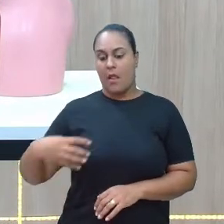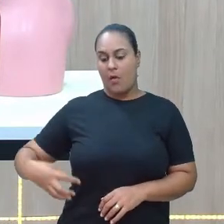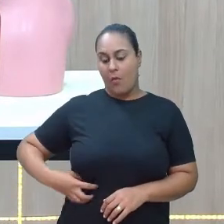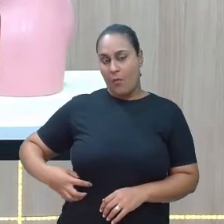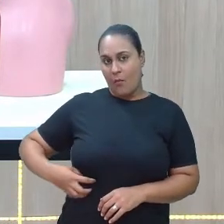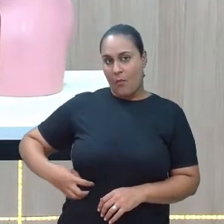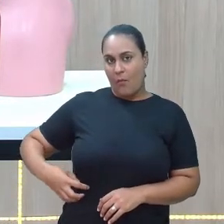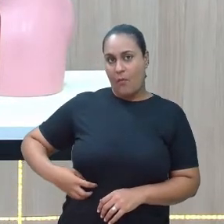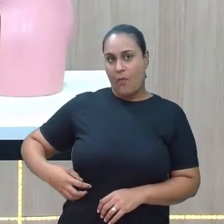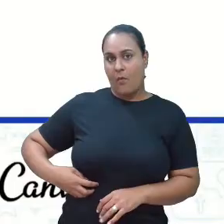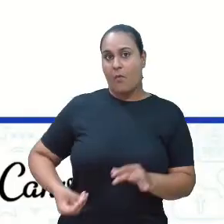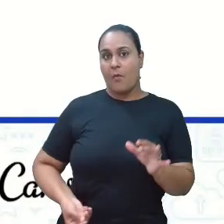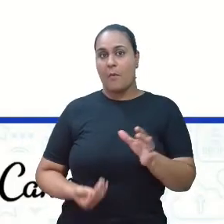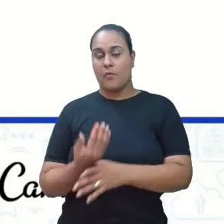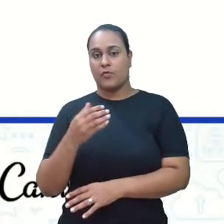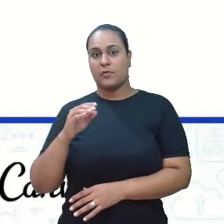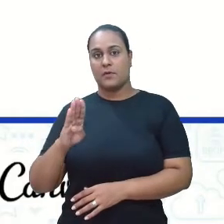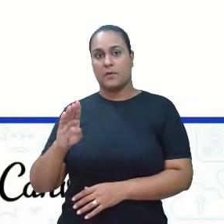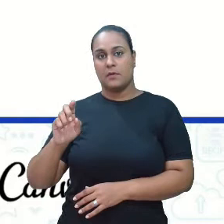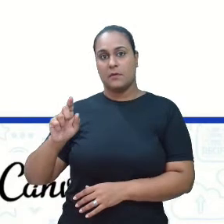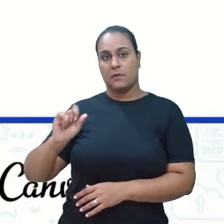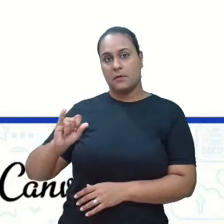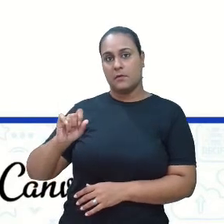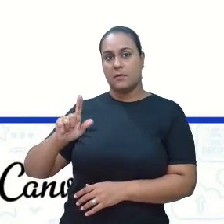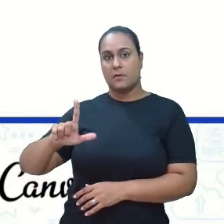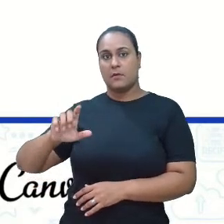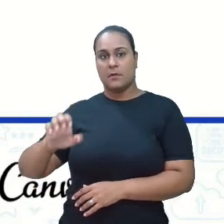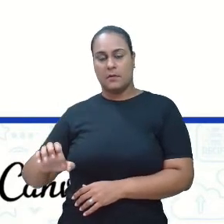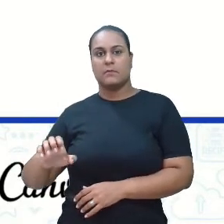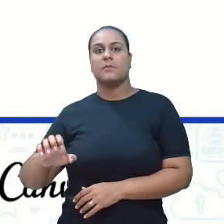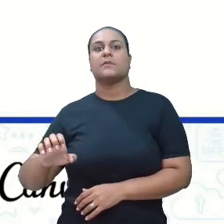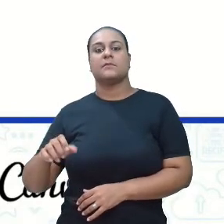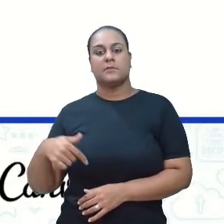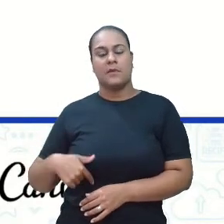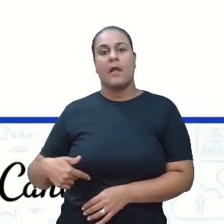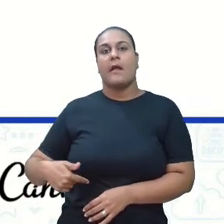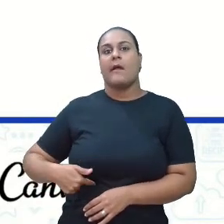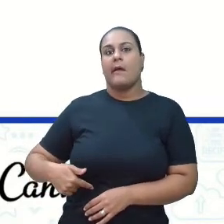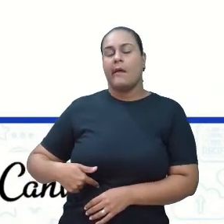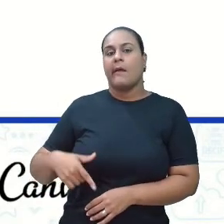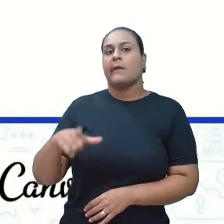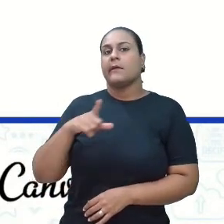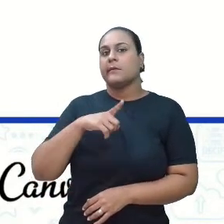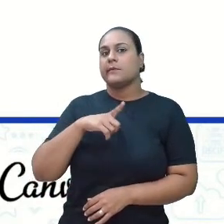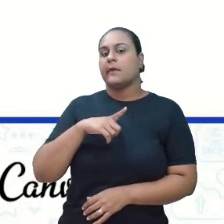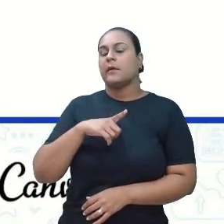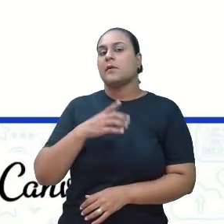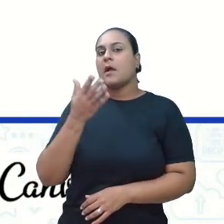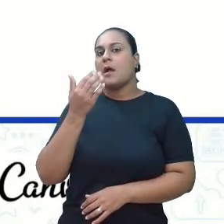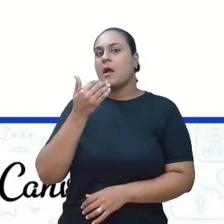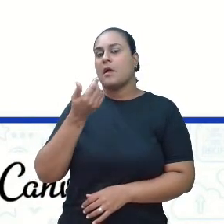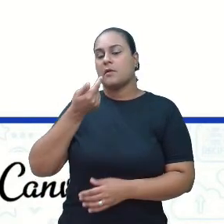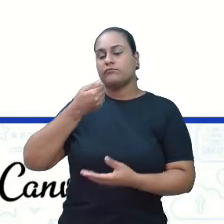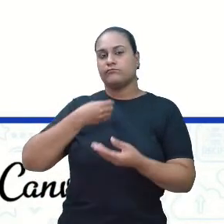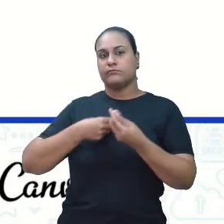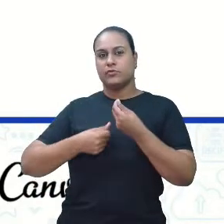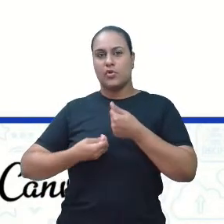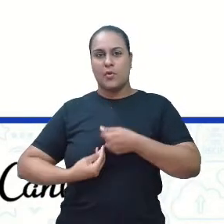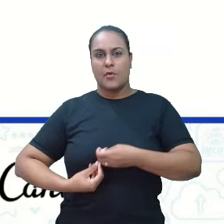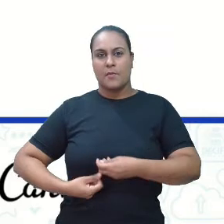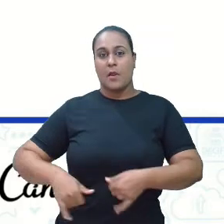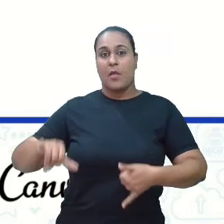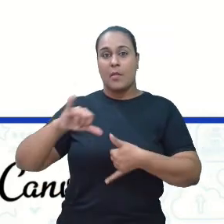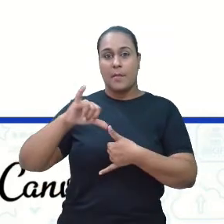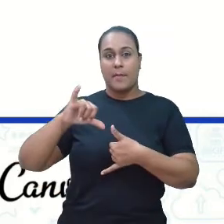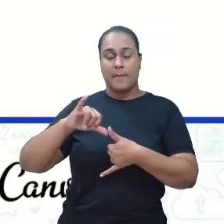órgão que produz a bile, não é? É uma substância que está envolvida na digestão de lipídios, ou seja,